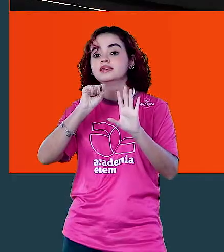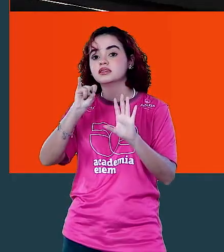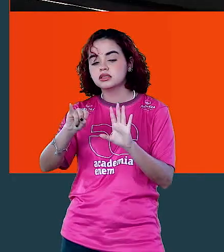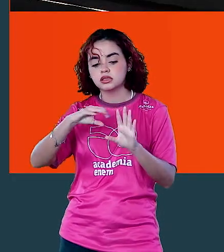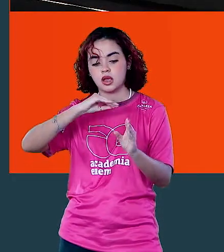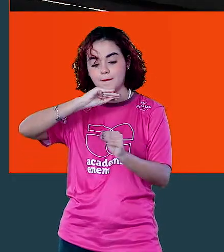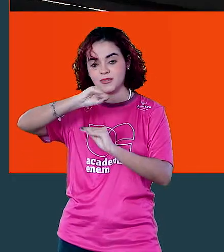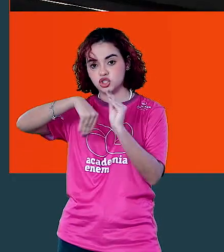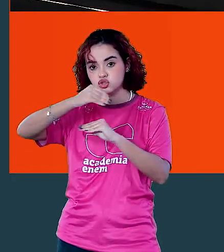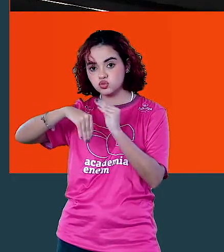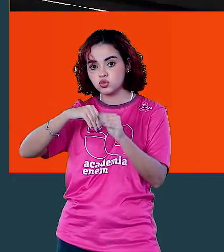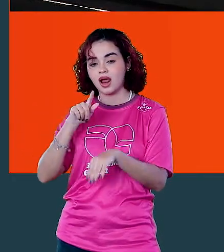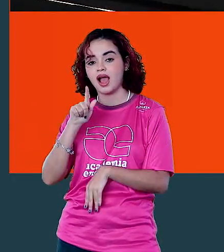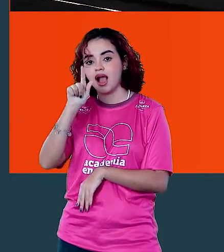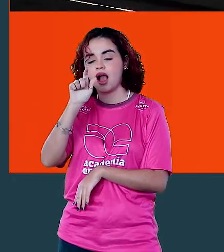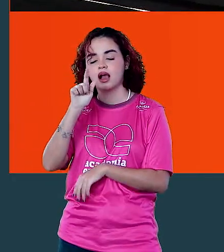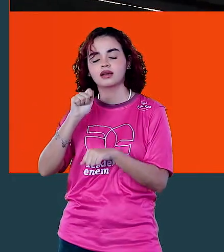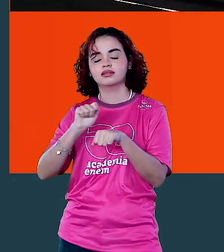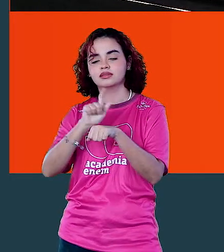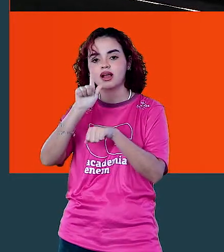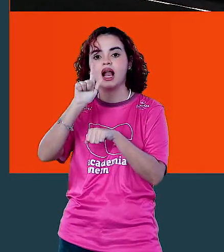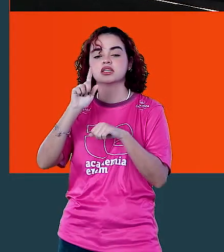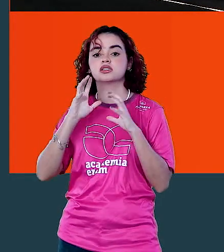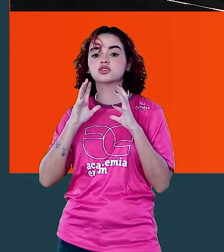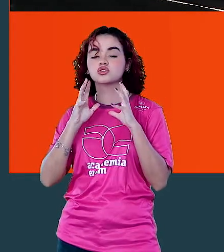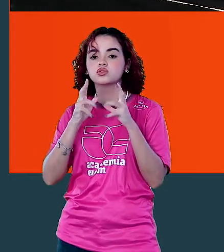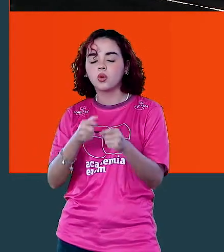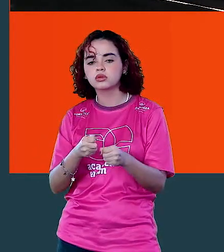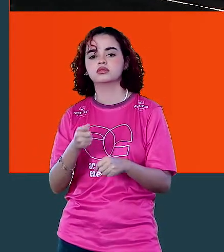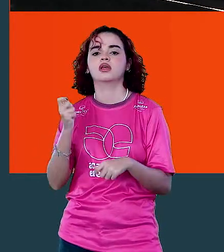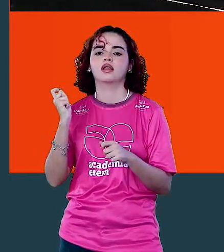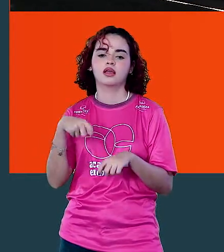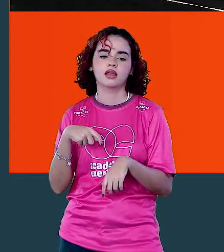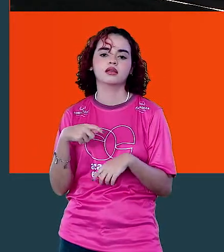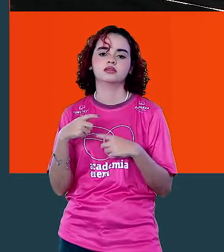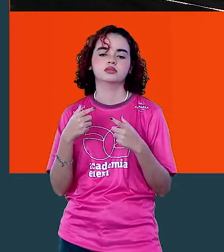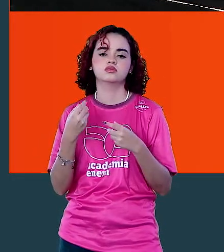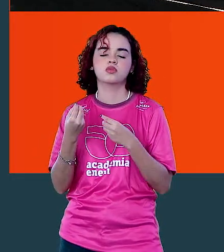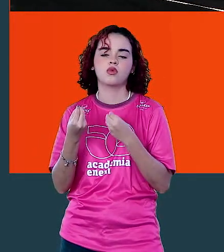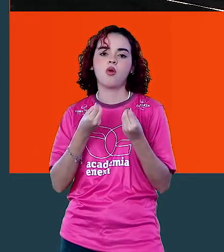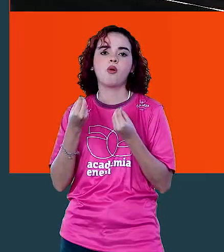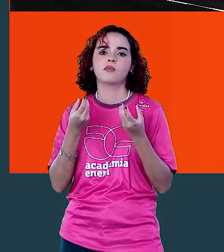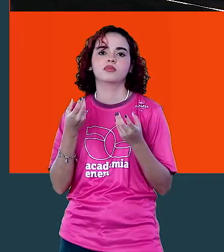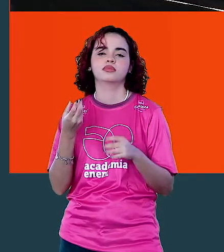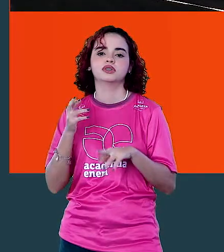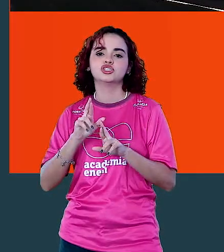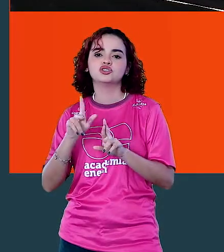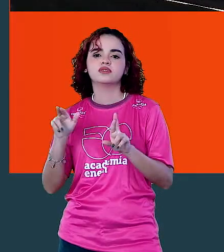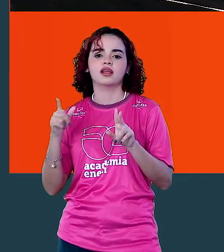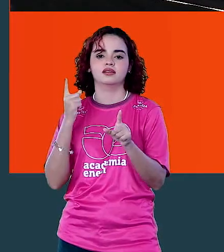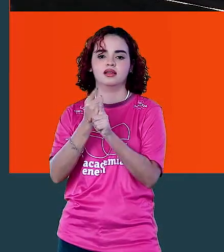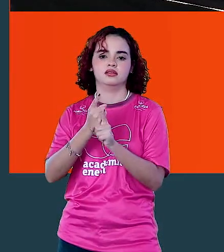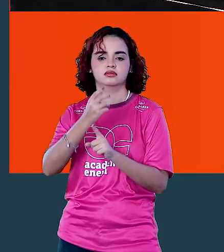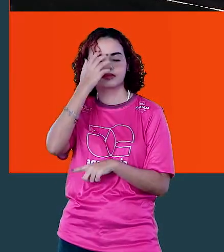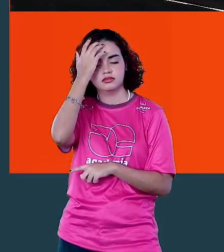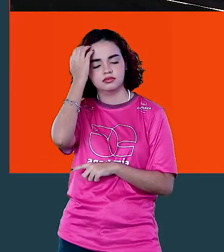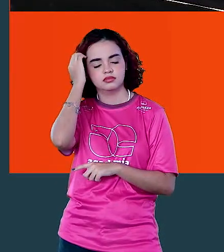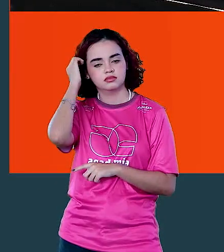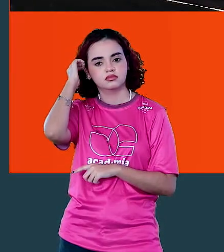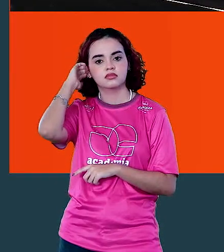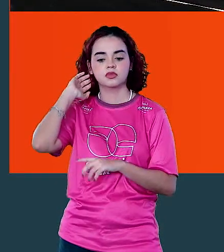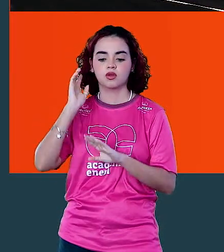por gases, é sempre uma solução. E a gente não consegue diferenciar. Então, entre eu e vocês